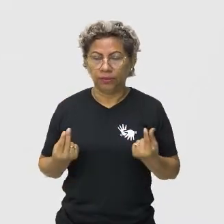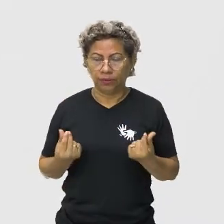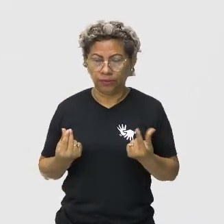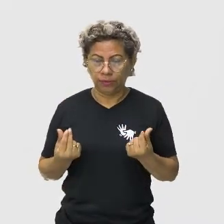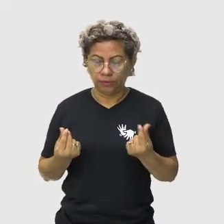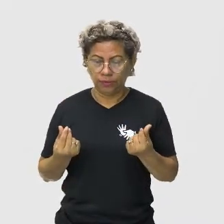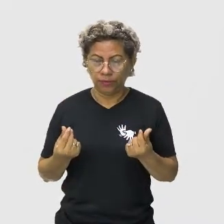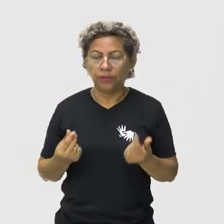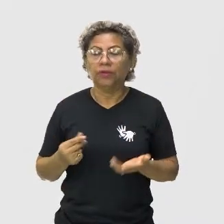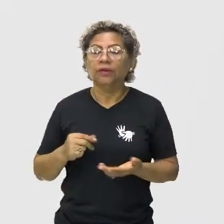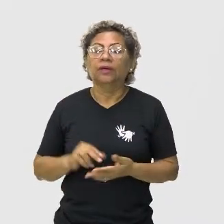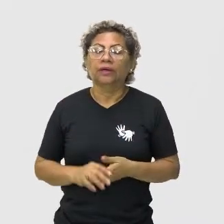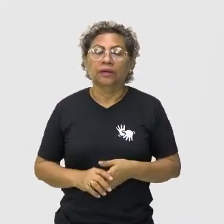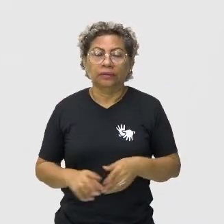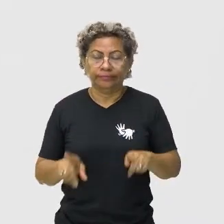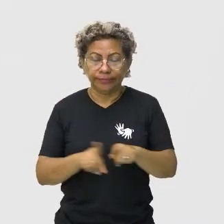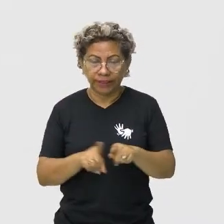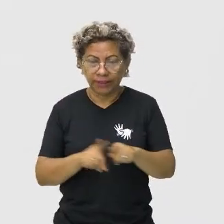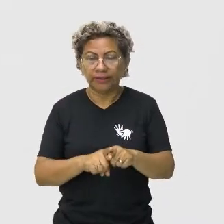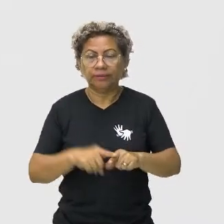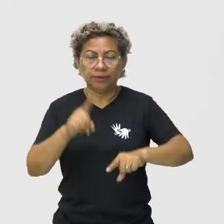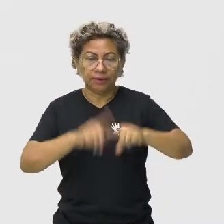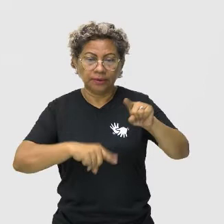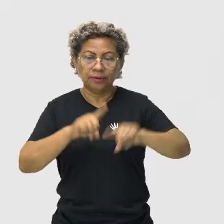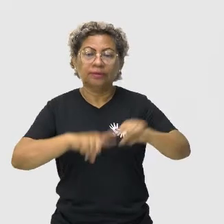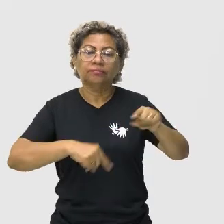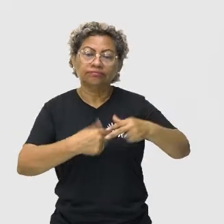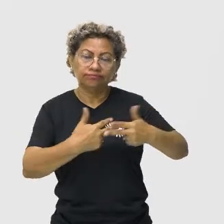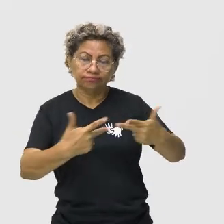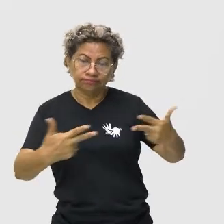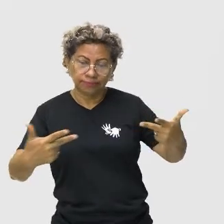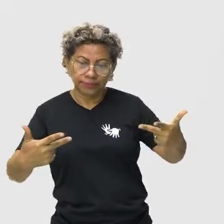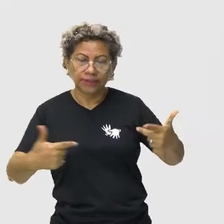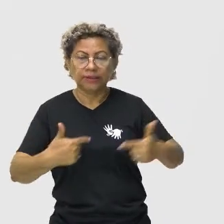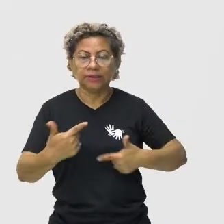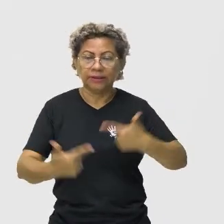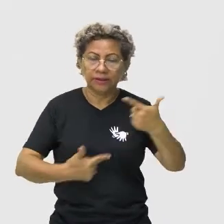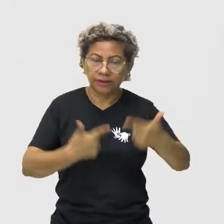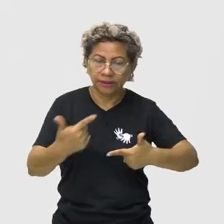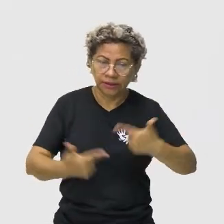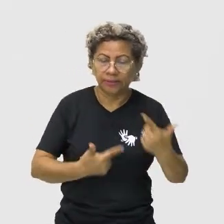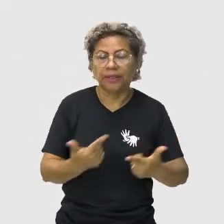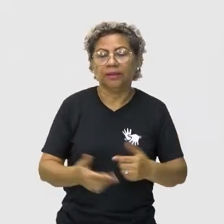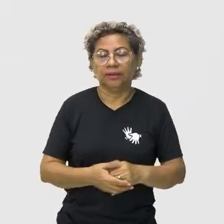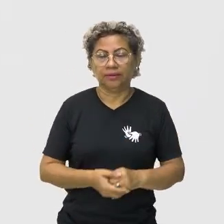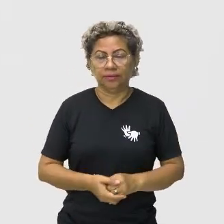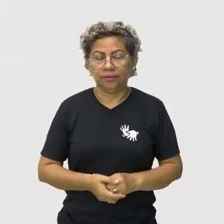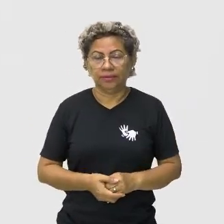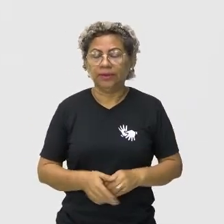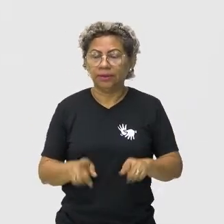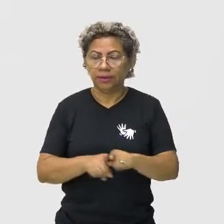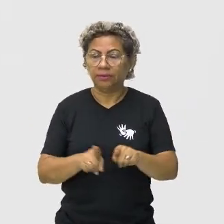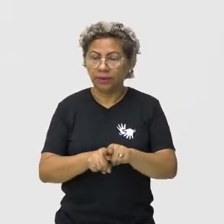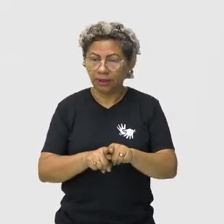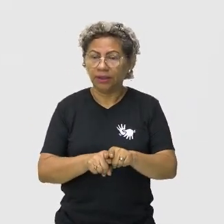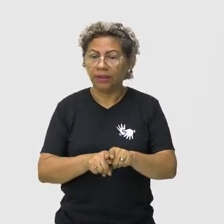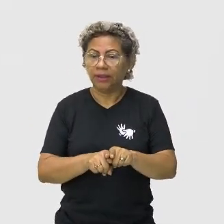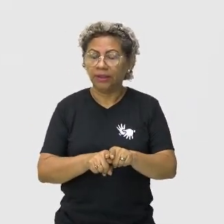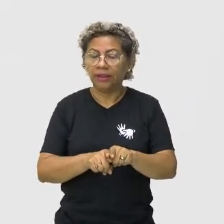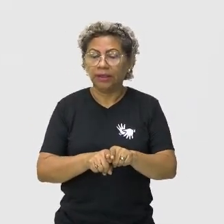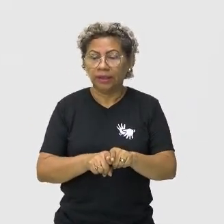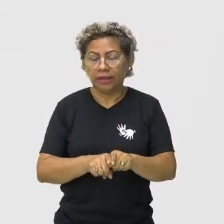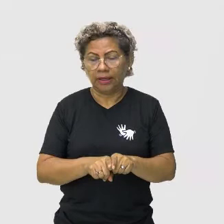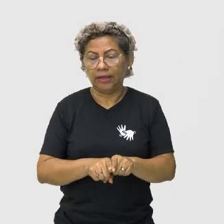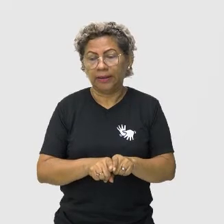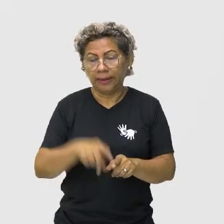capital, quanto de mercadorias, quanto de serviços e também até mesmo de pessoas, né, que moram